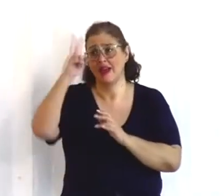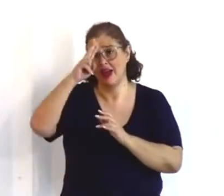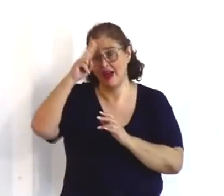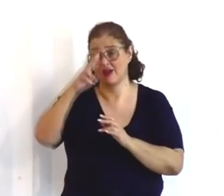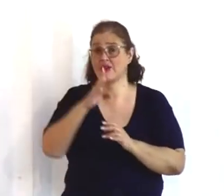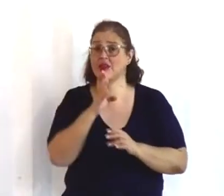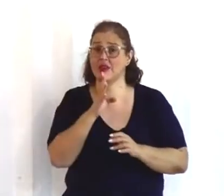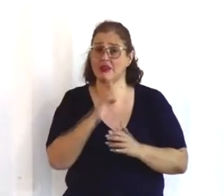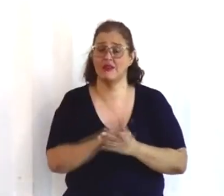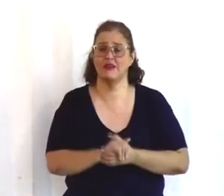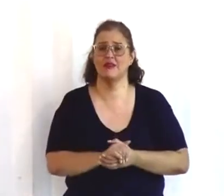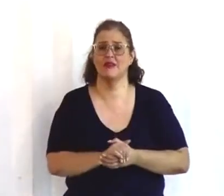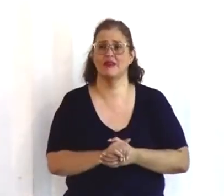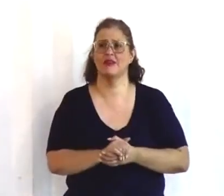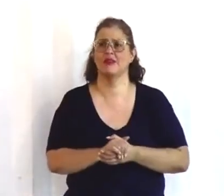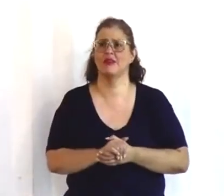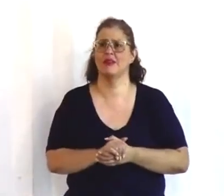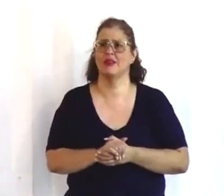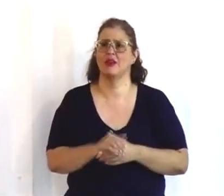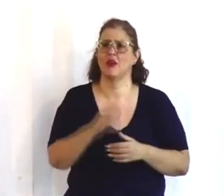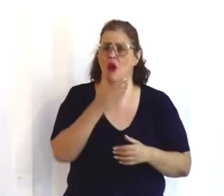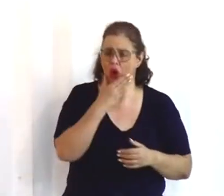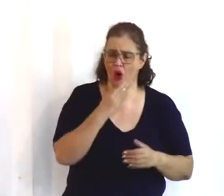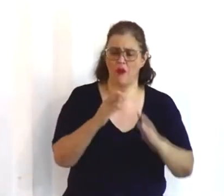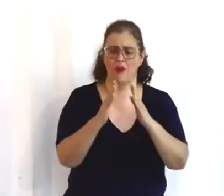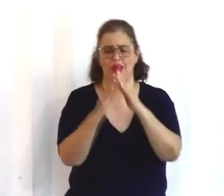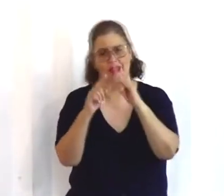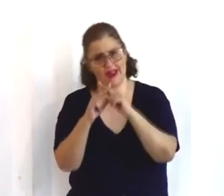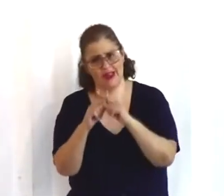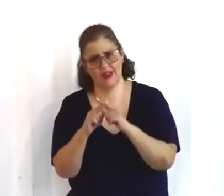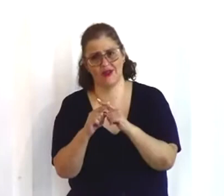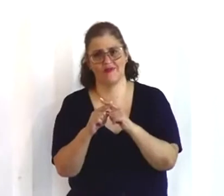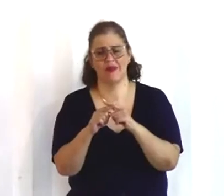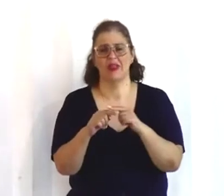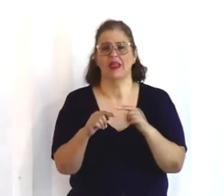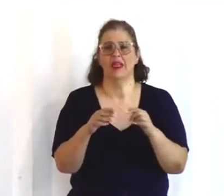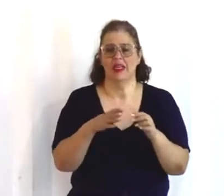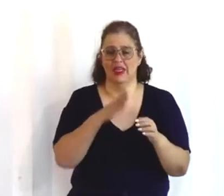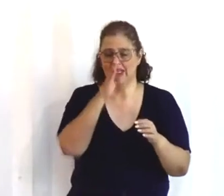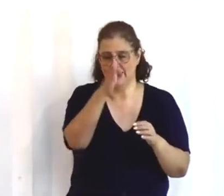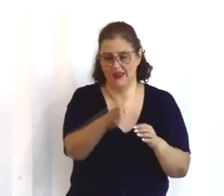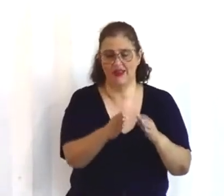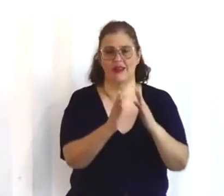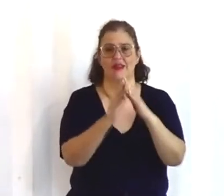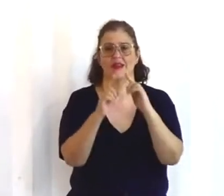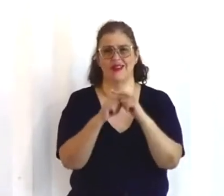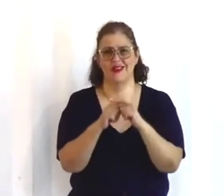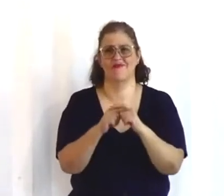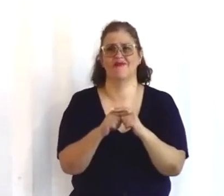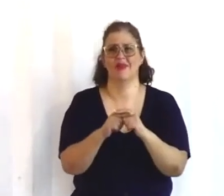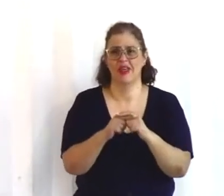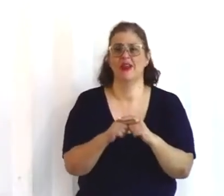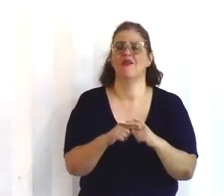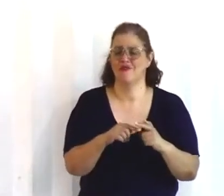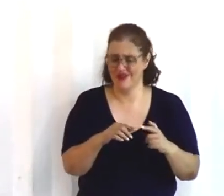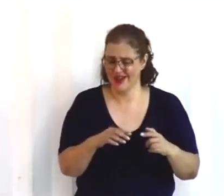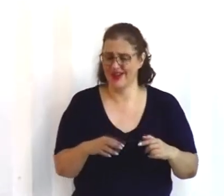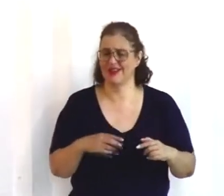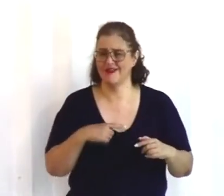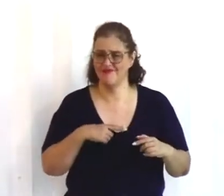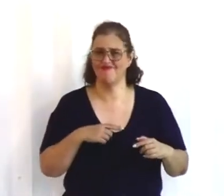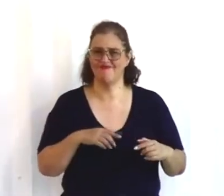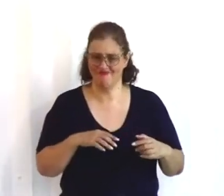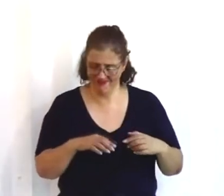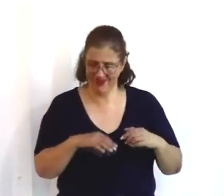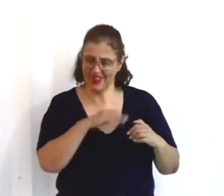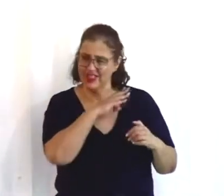um dos pastores dessa igreja, Policarpo, um ancião com mais de 80 anos, ele será martirizado, ele será queimado vivo por